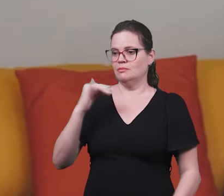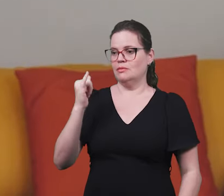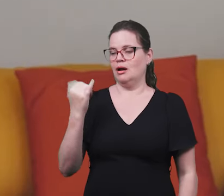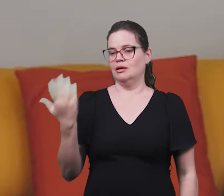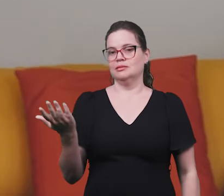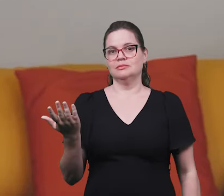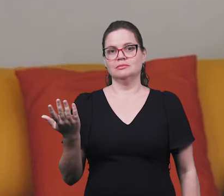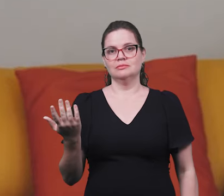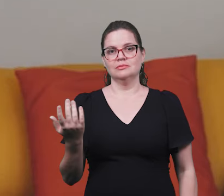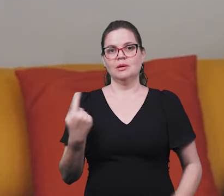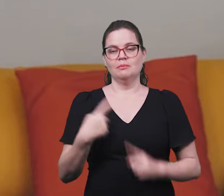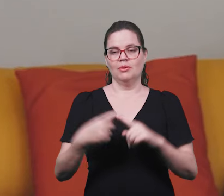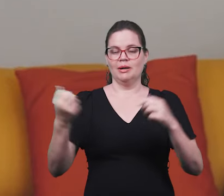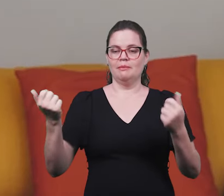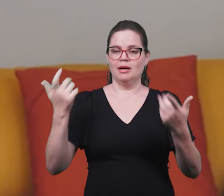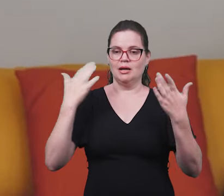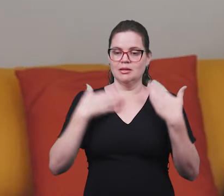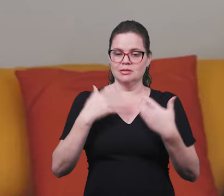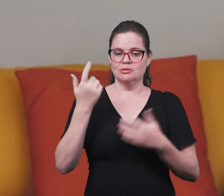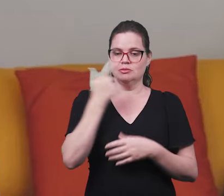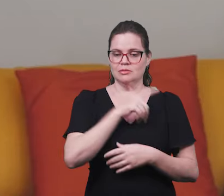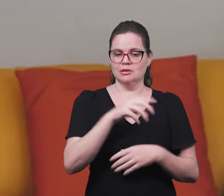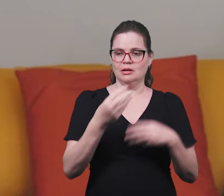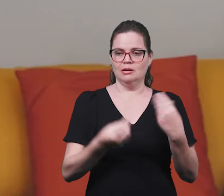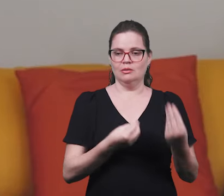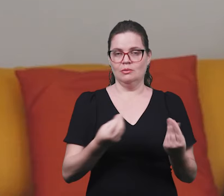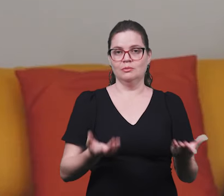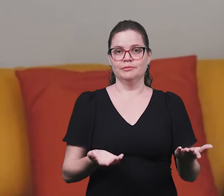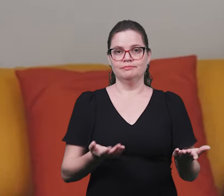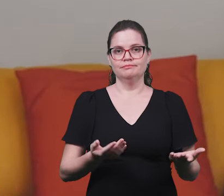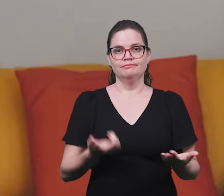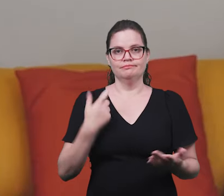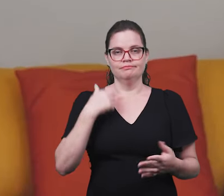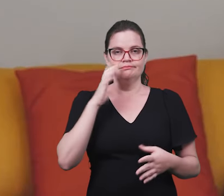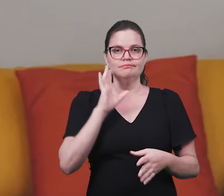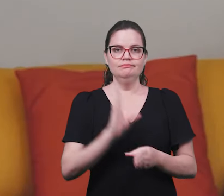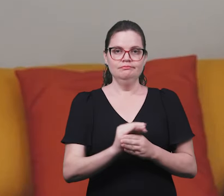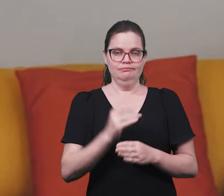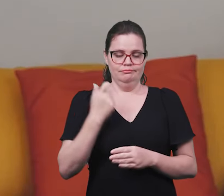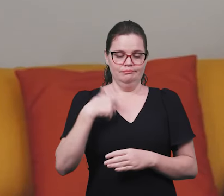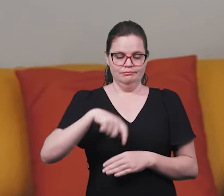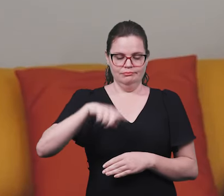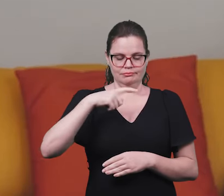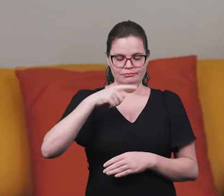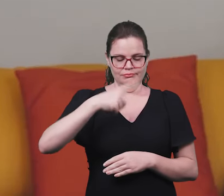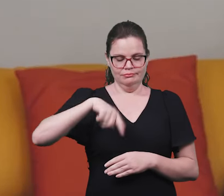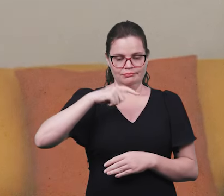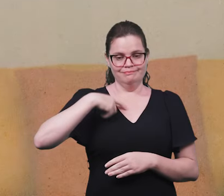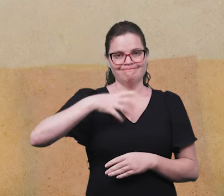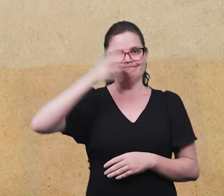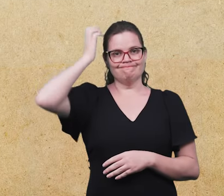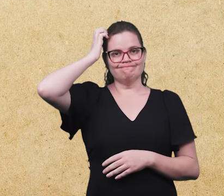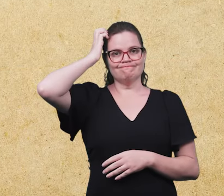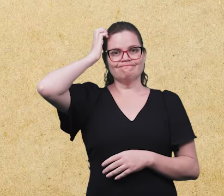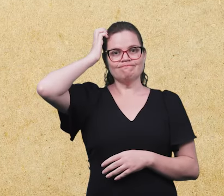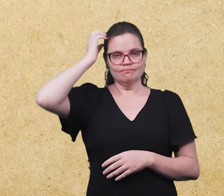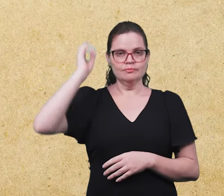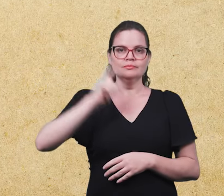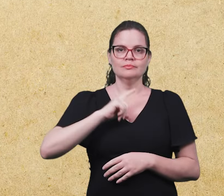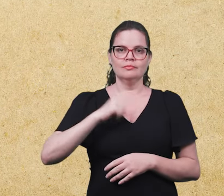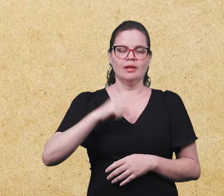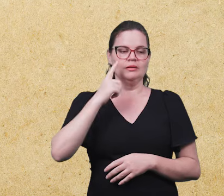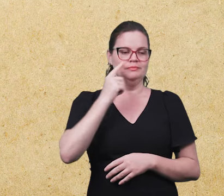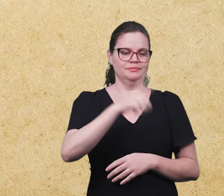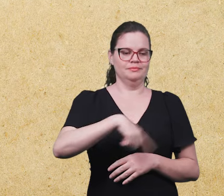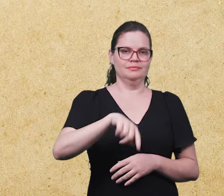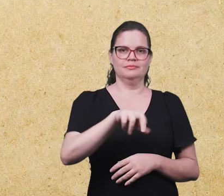face de uma tão grande bênção? E eles entenderam que eram culpados. Essa é a realidade. Então disseram uns